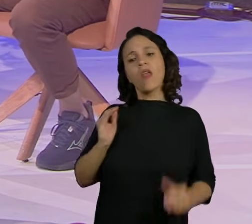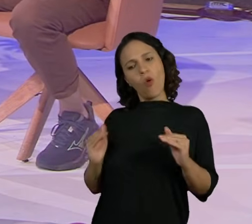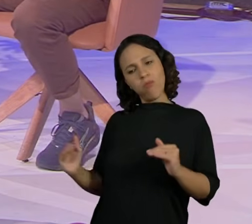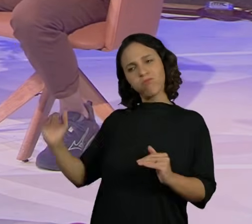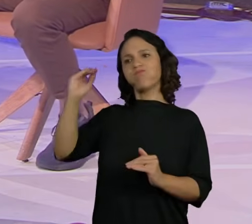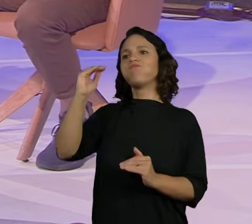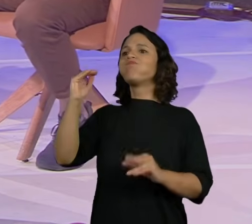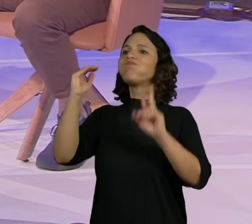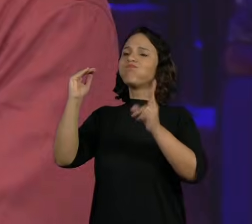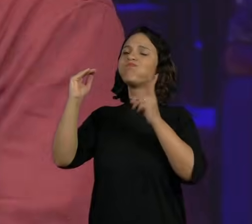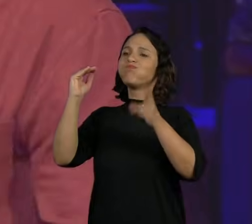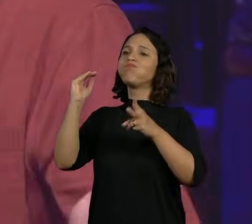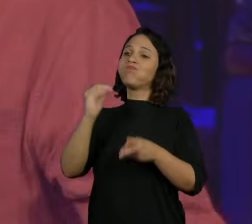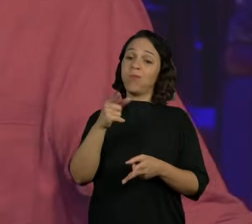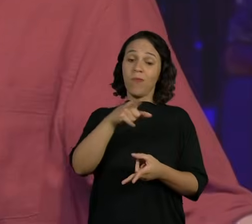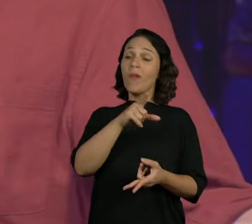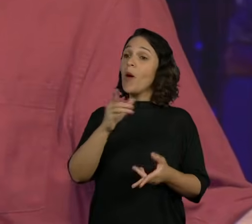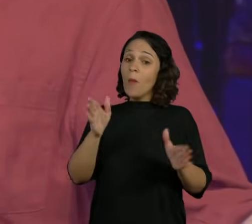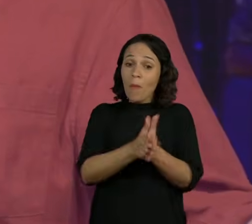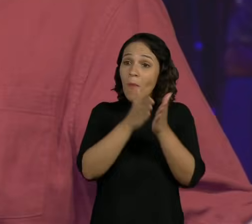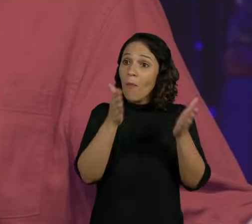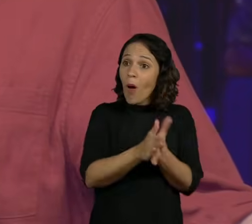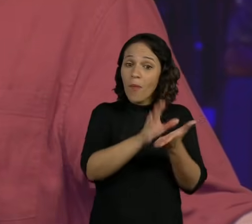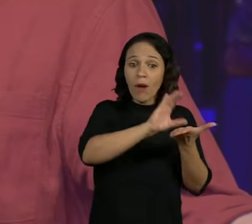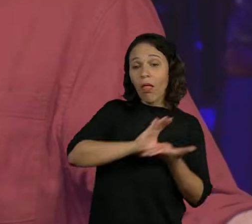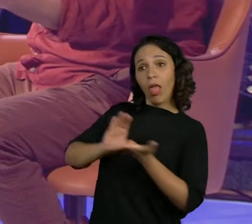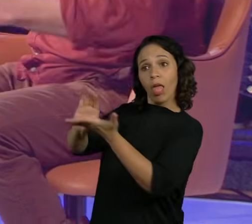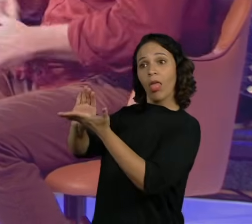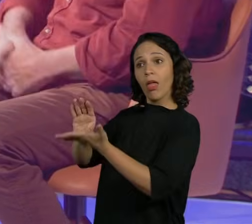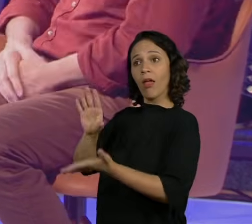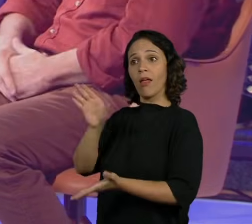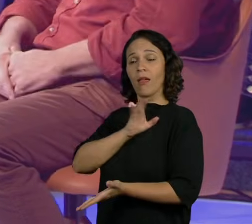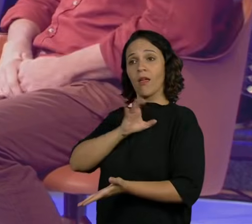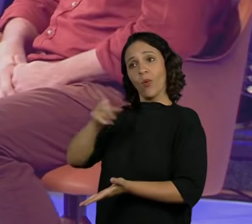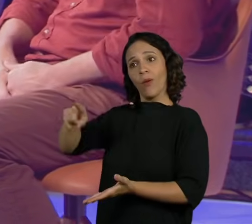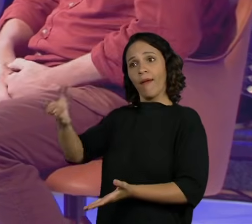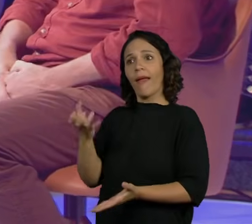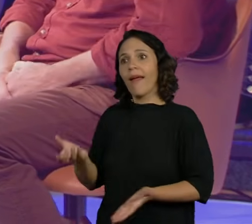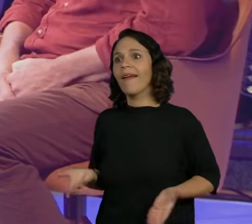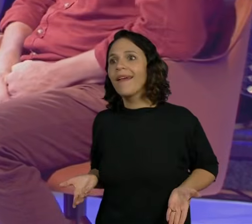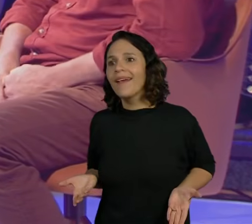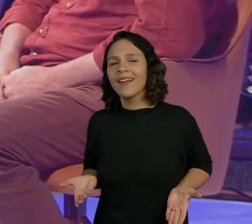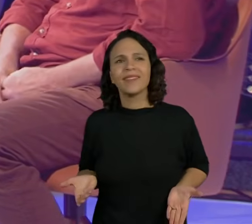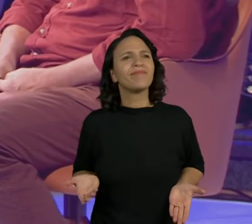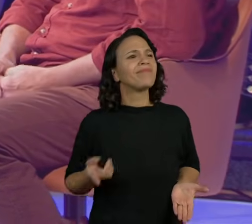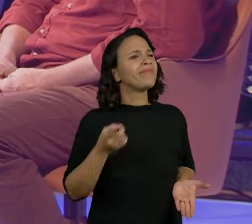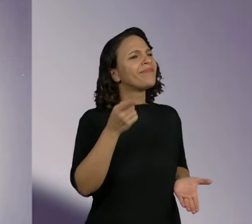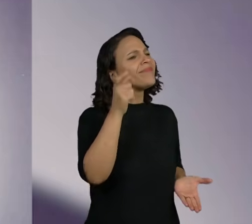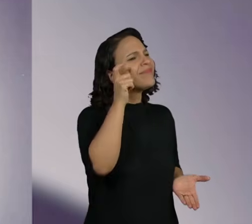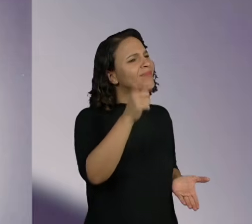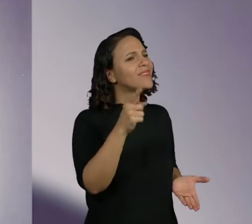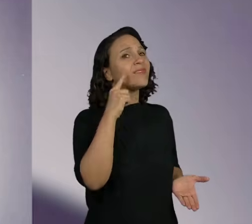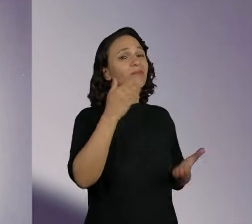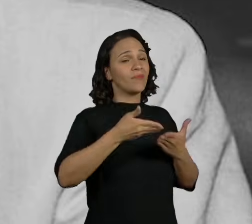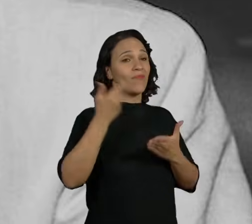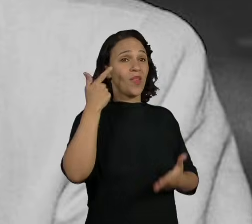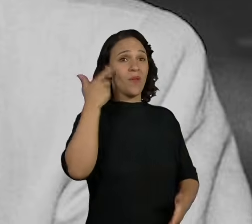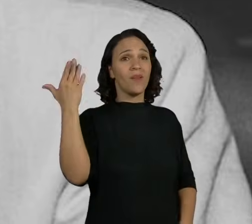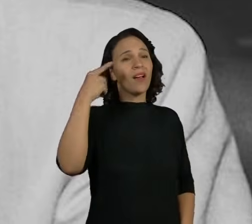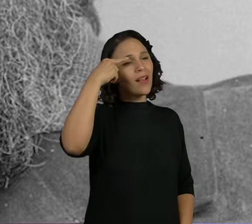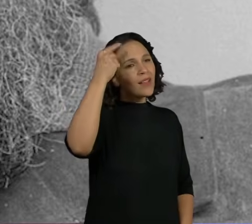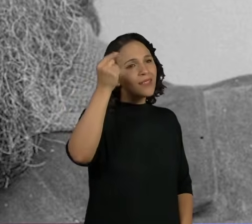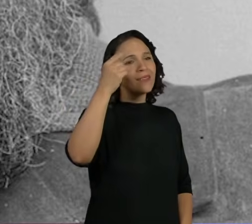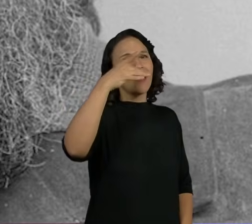todo o orçamento público que é pago pelos pobres. Né? E é tão interessante que, se a gente olhar a história do Brasil, a gente teve um Anísio Teixeira, um